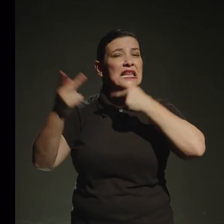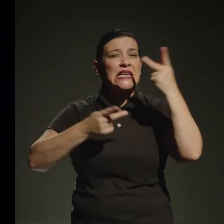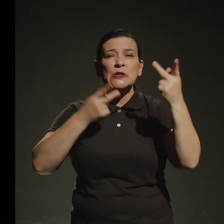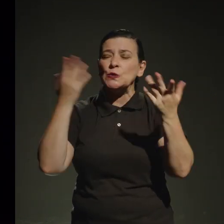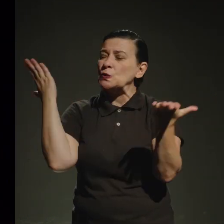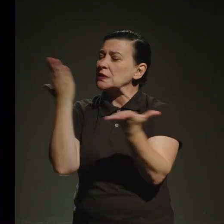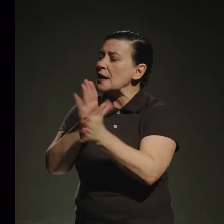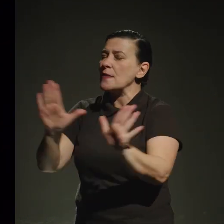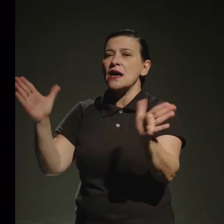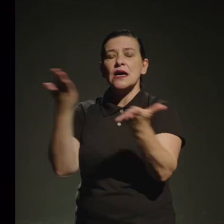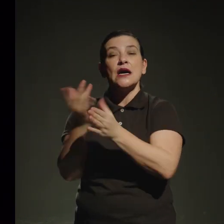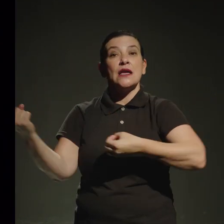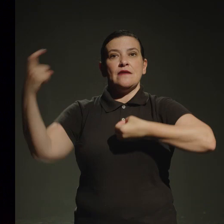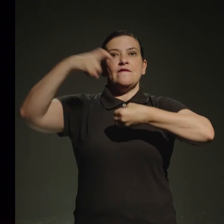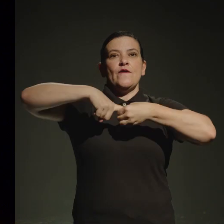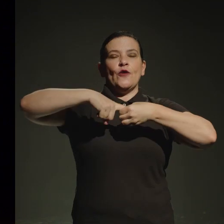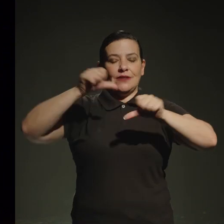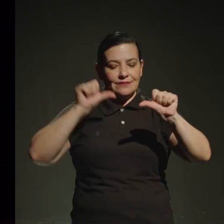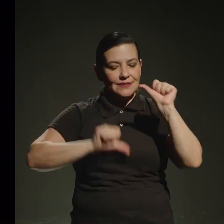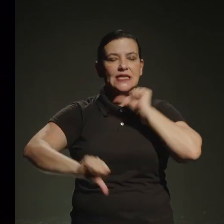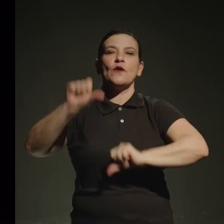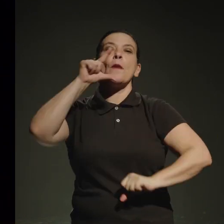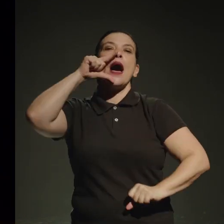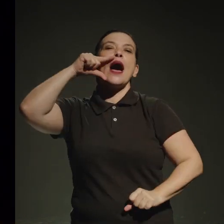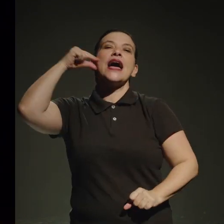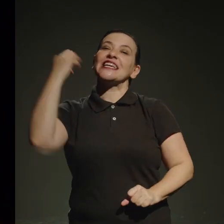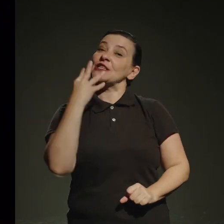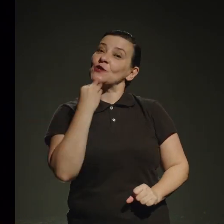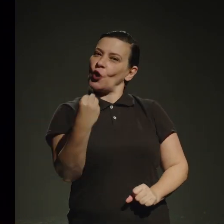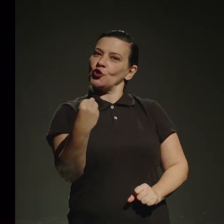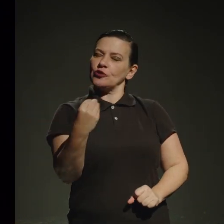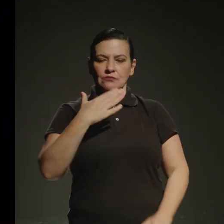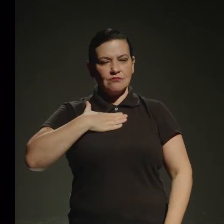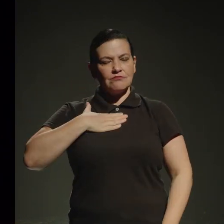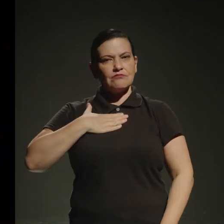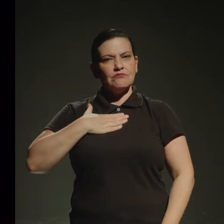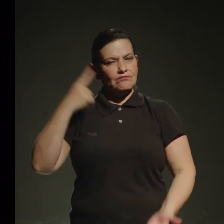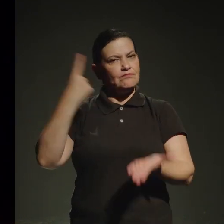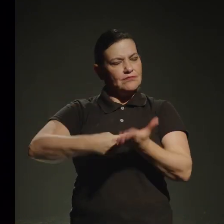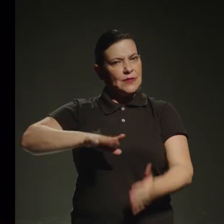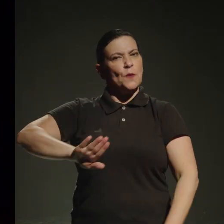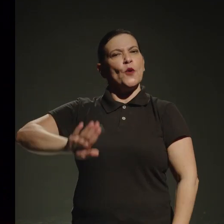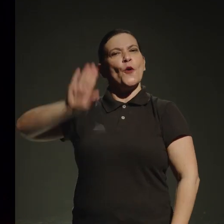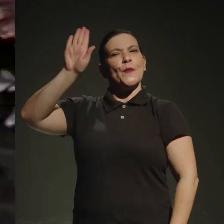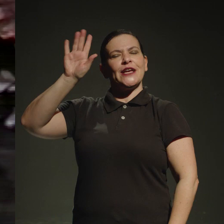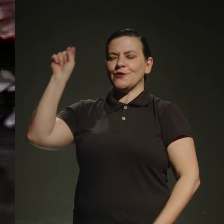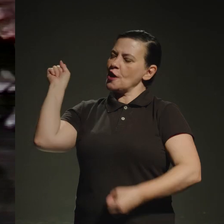ferido coração de guerreiro. Pelos quatro cantos desta vasta Espanha, juro glorificar vosso